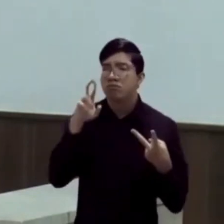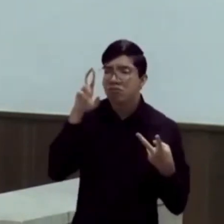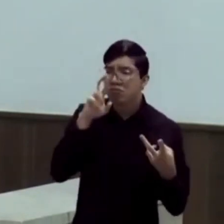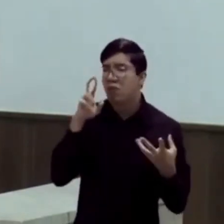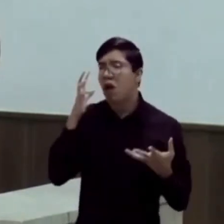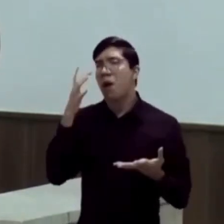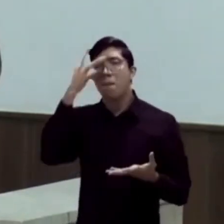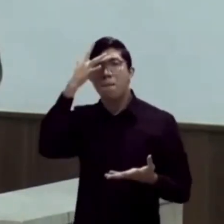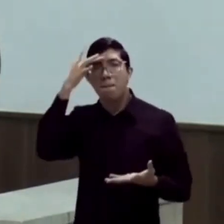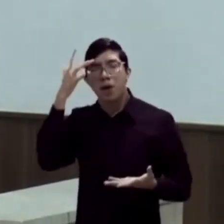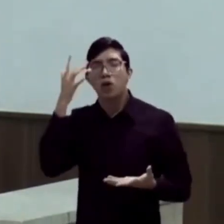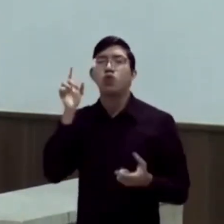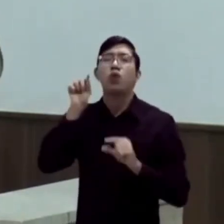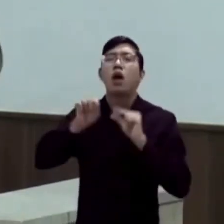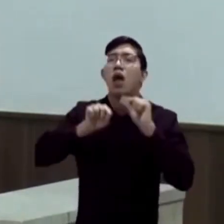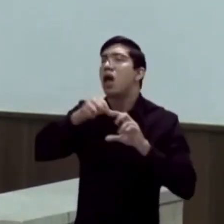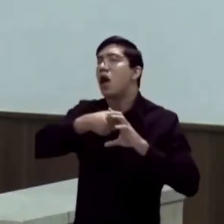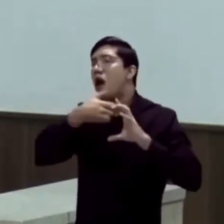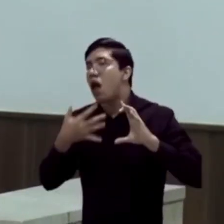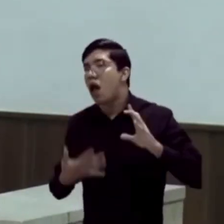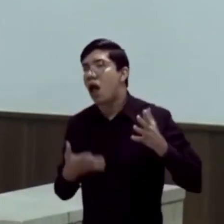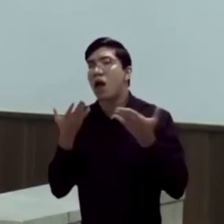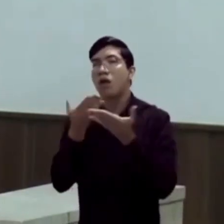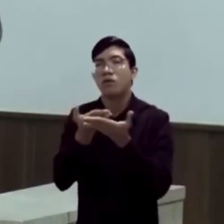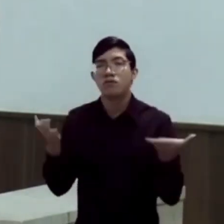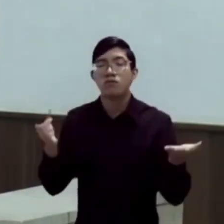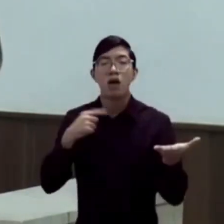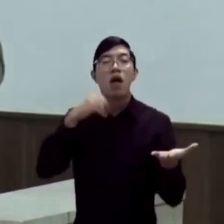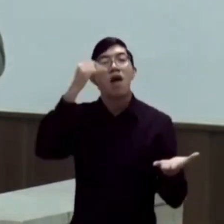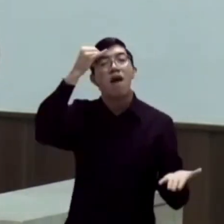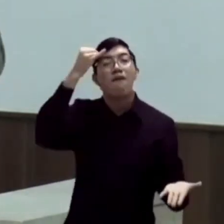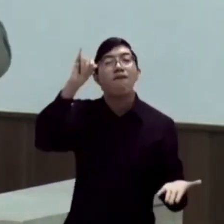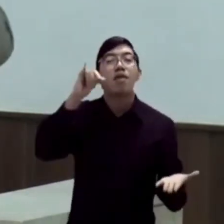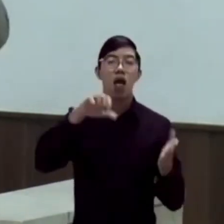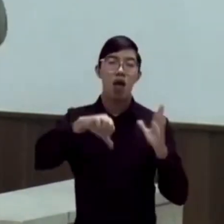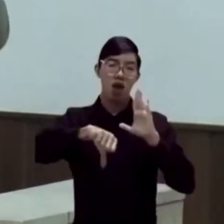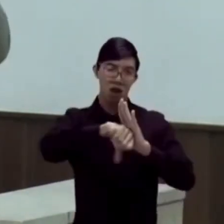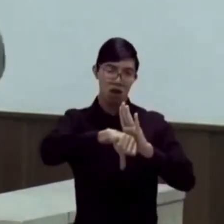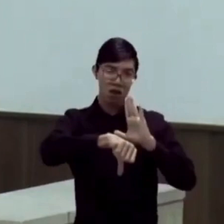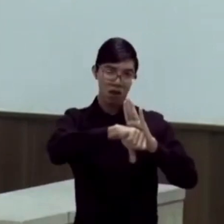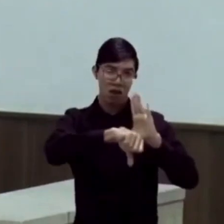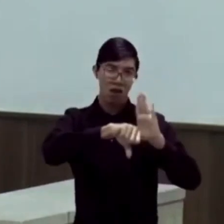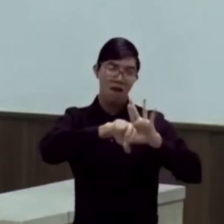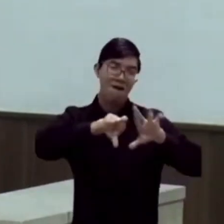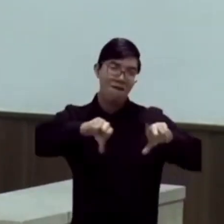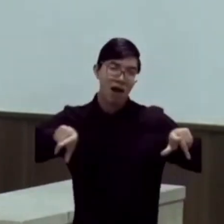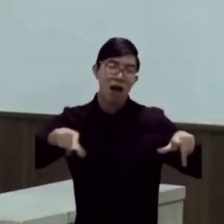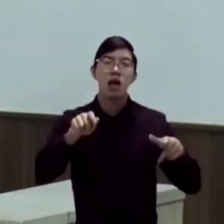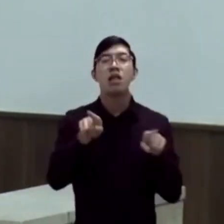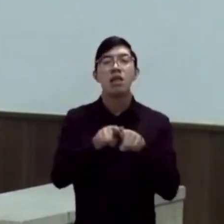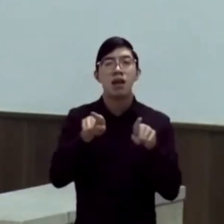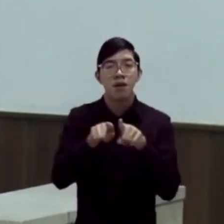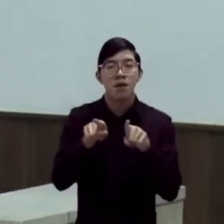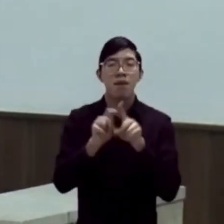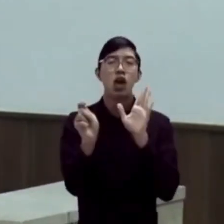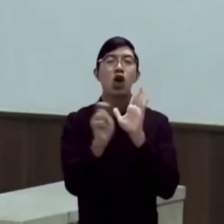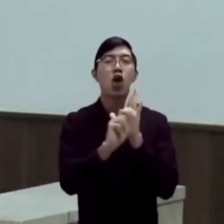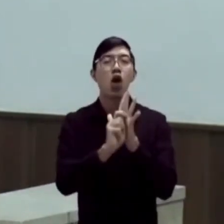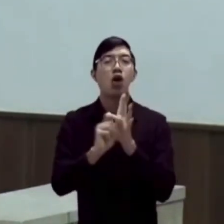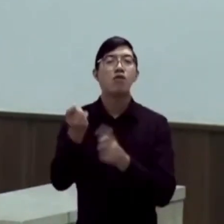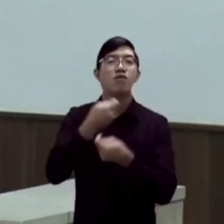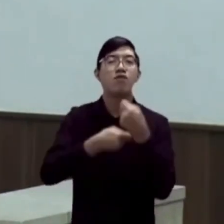da escola, para que a gente possa evitar inúmeros crimes. Podemos evitar também a questão do tráfico de drogas. Então eu fico